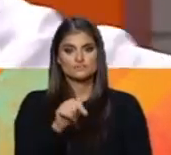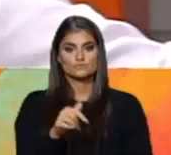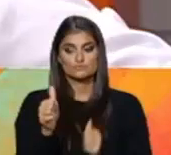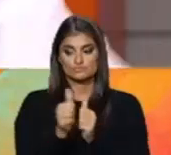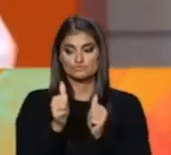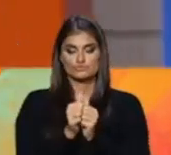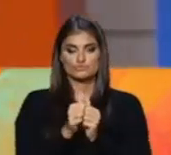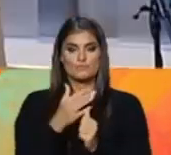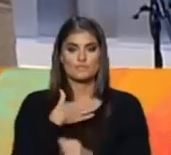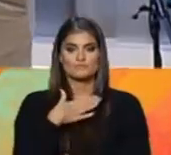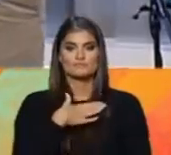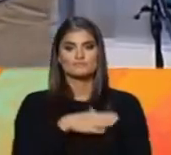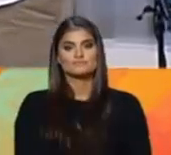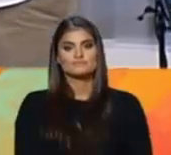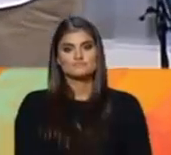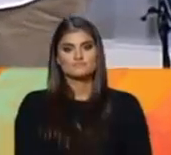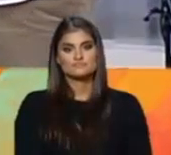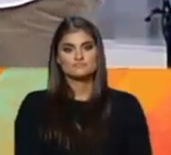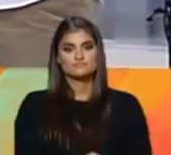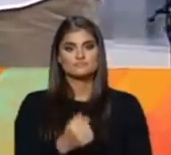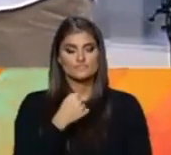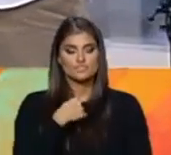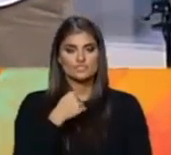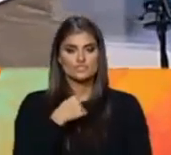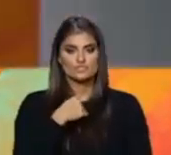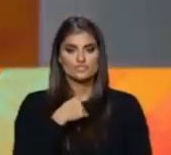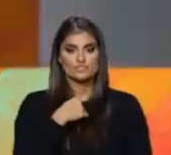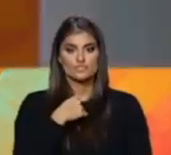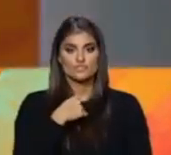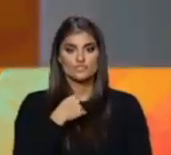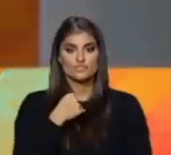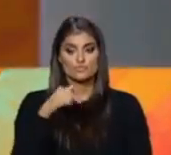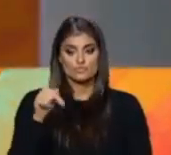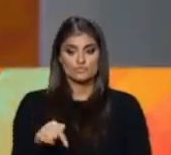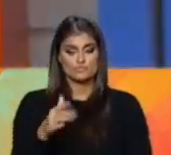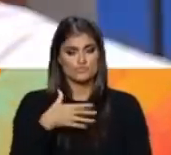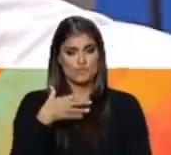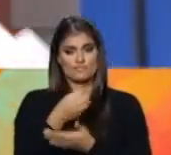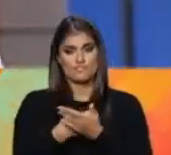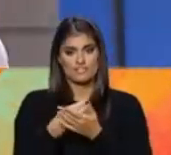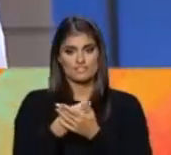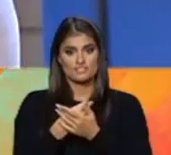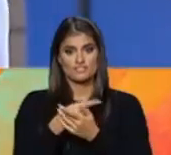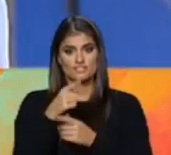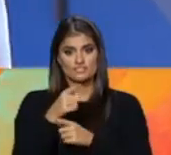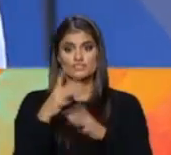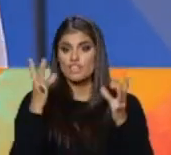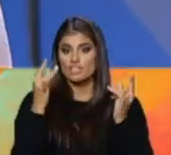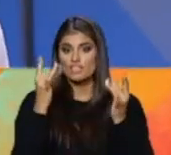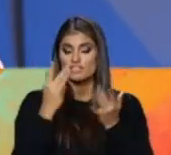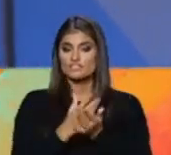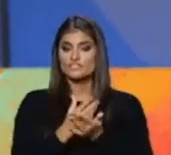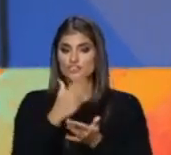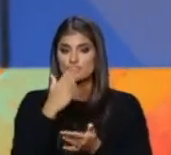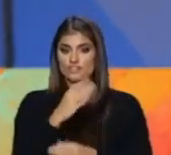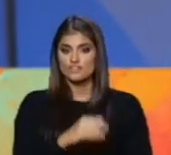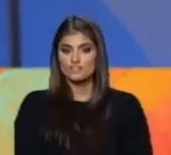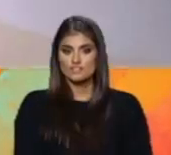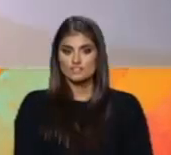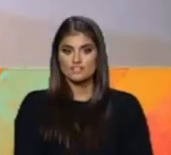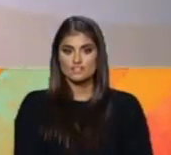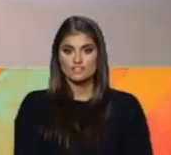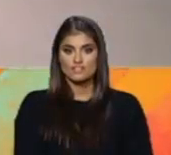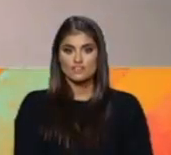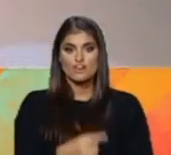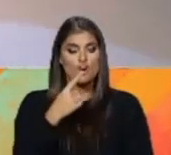minha beira. Eu do sul não quero nada, são atos de brincadeira. Olha